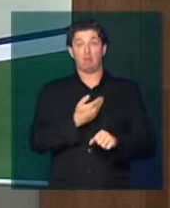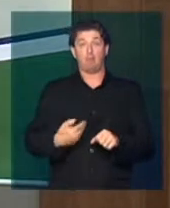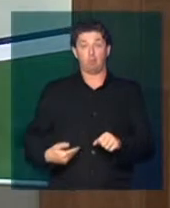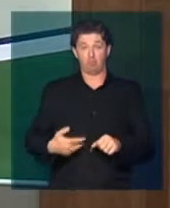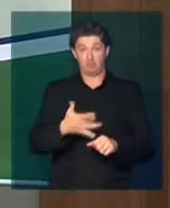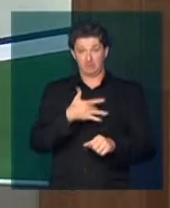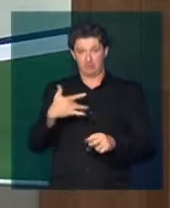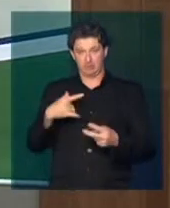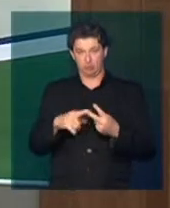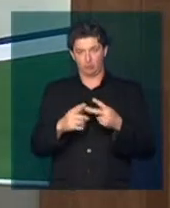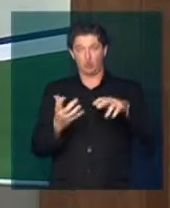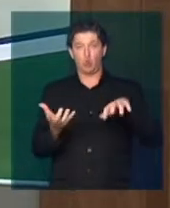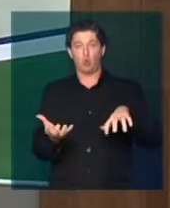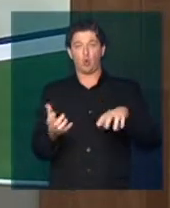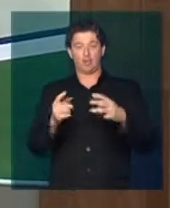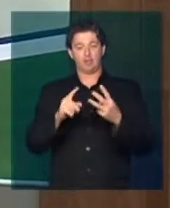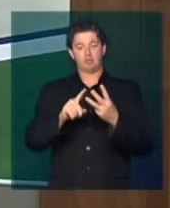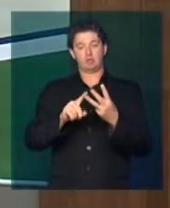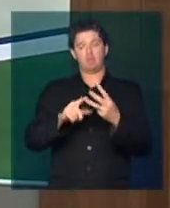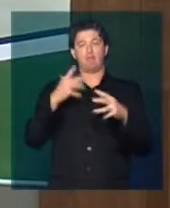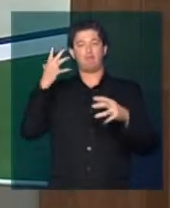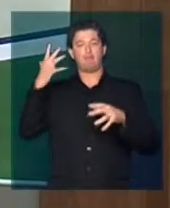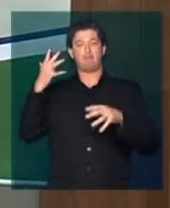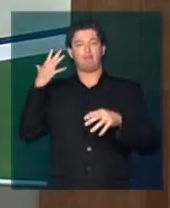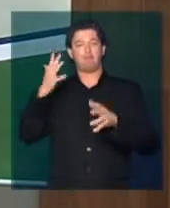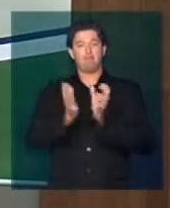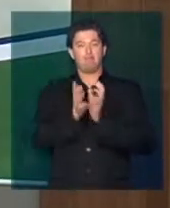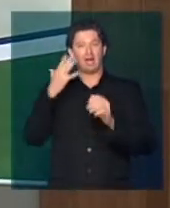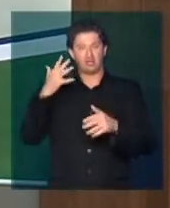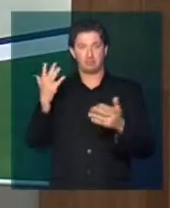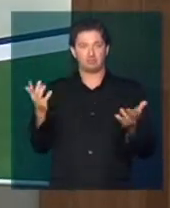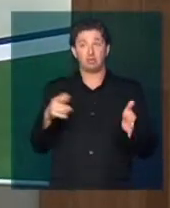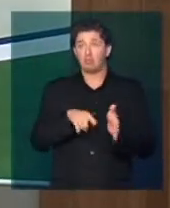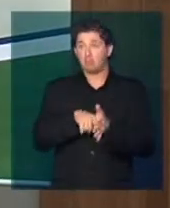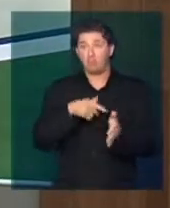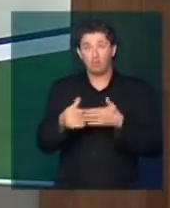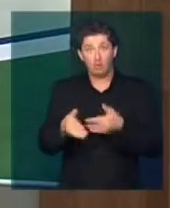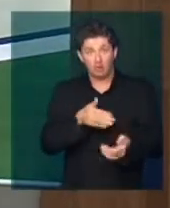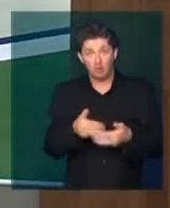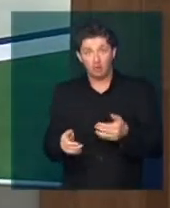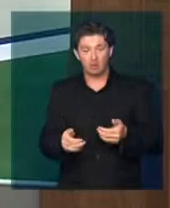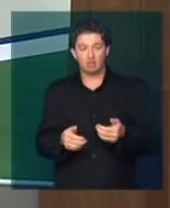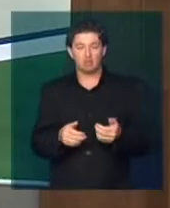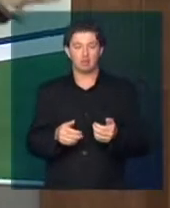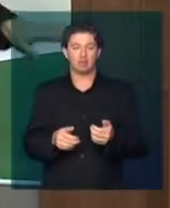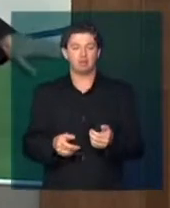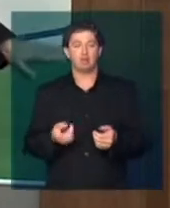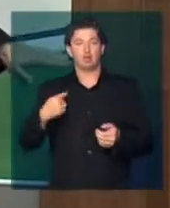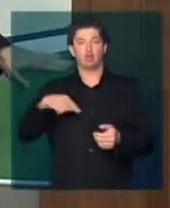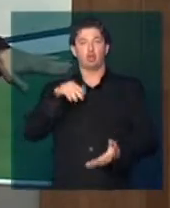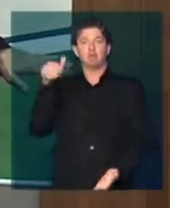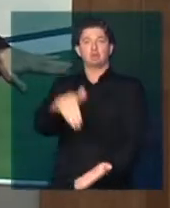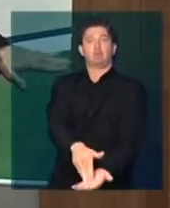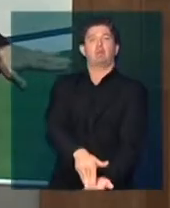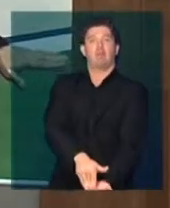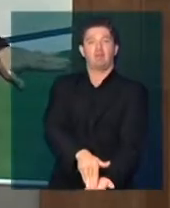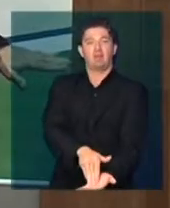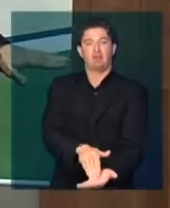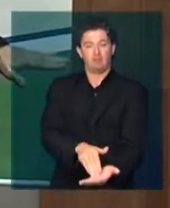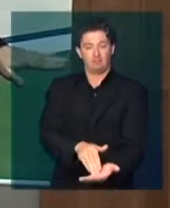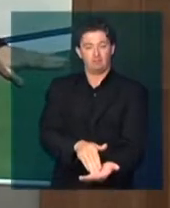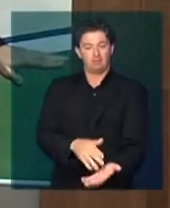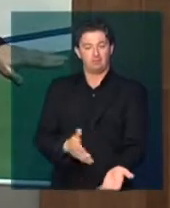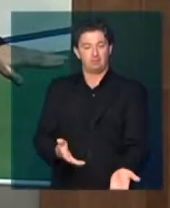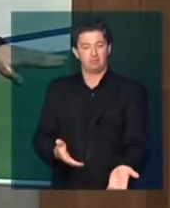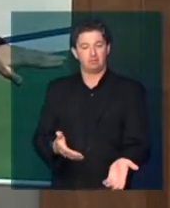Saúde, Congresso Nacional e Partido Político. Então, qualquer pesquisa que se faça, nós estamos lá no fim